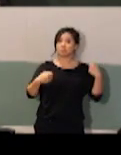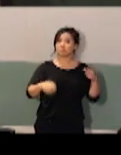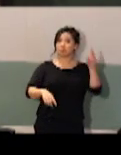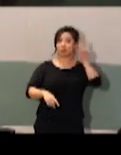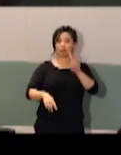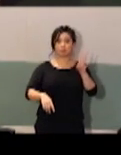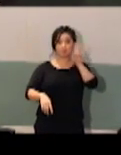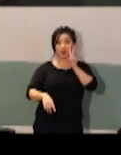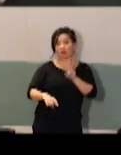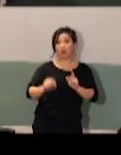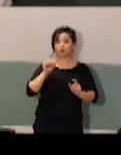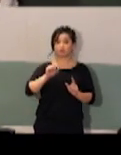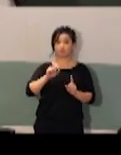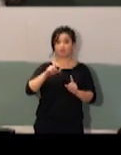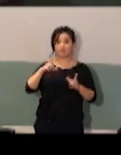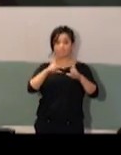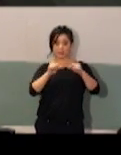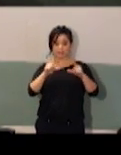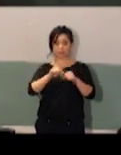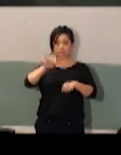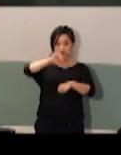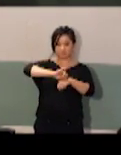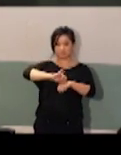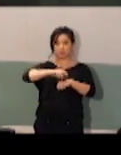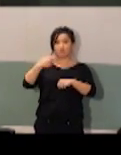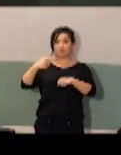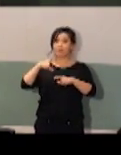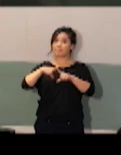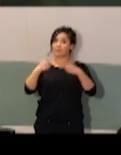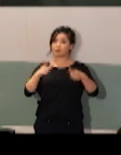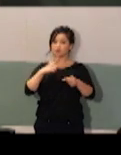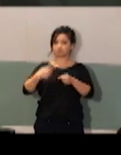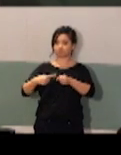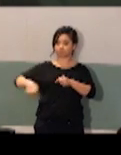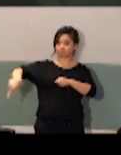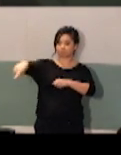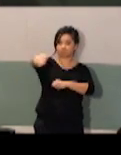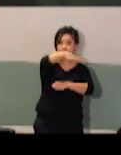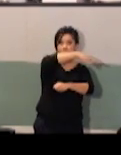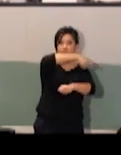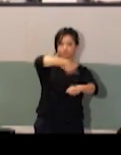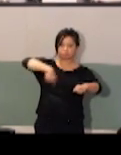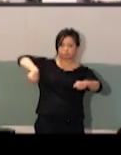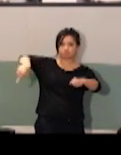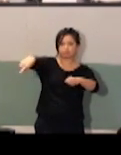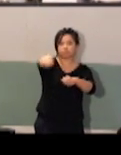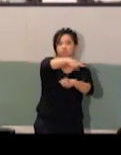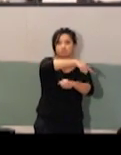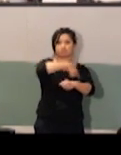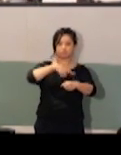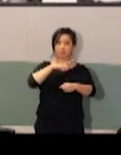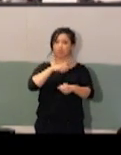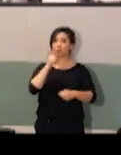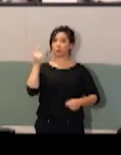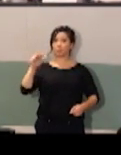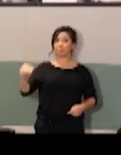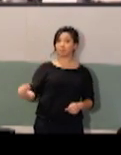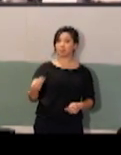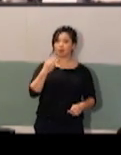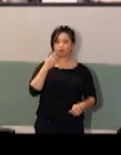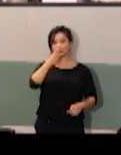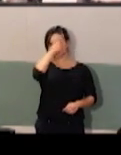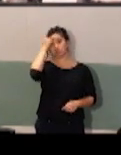região metropolitana ela tem uma influência imensa no 1 milhão de pessoas que todo dia fazem